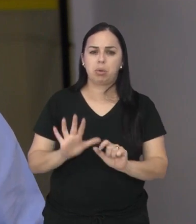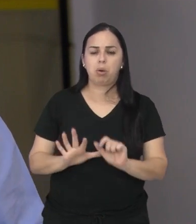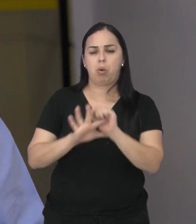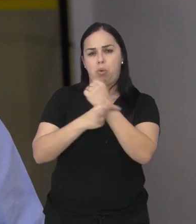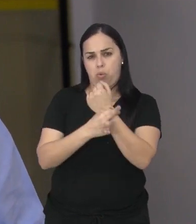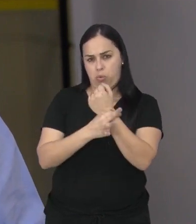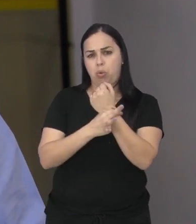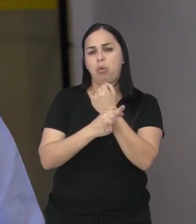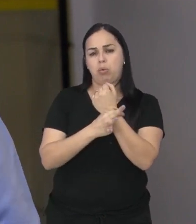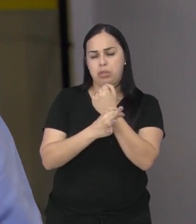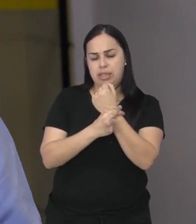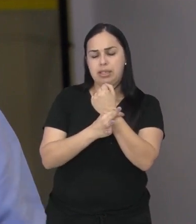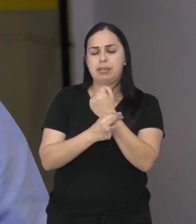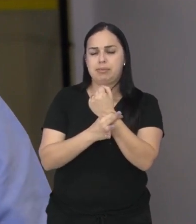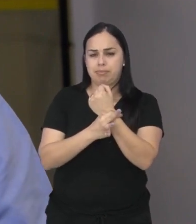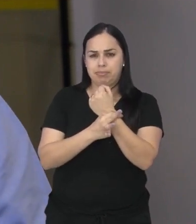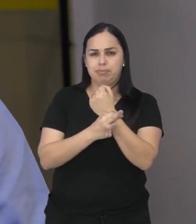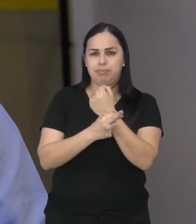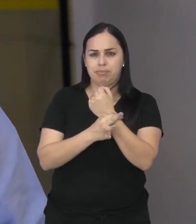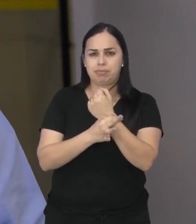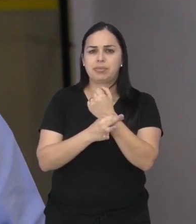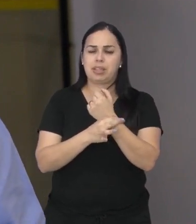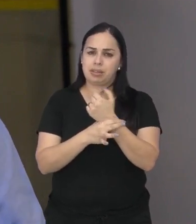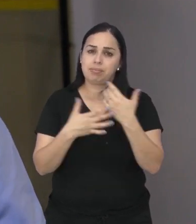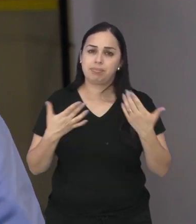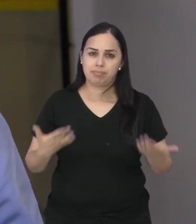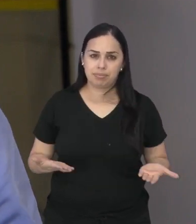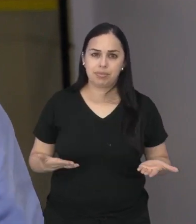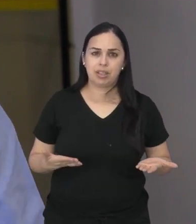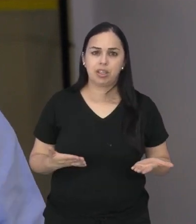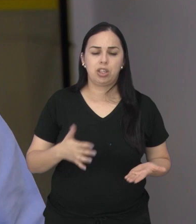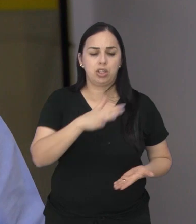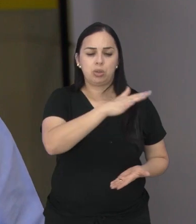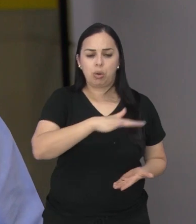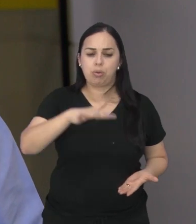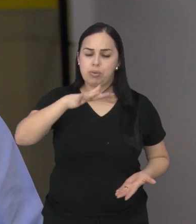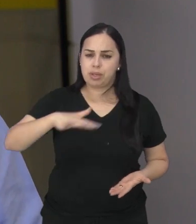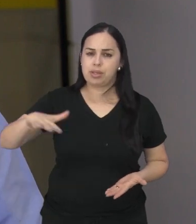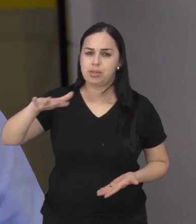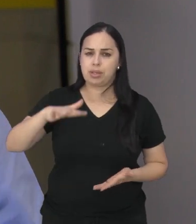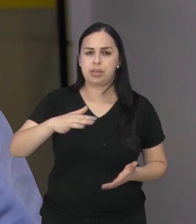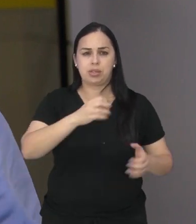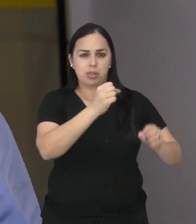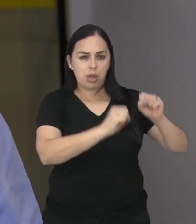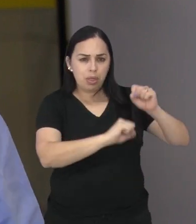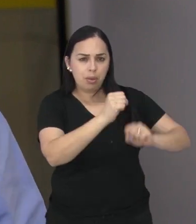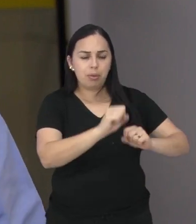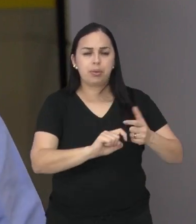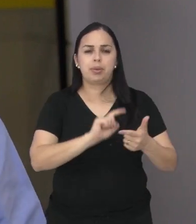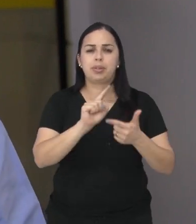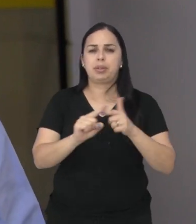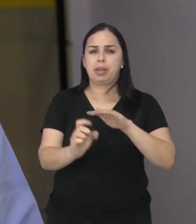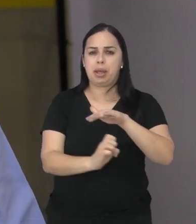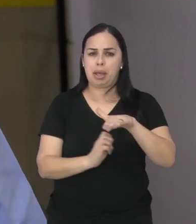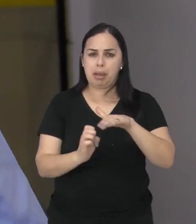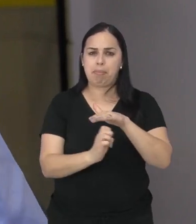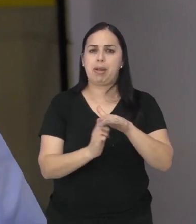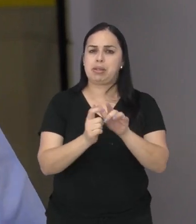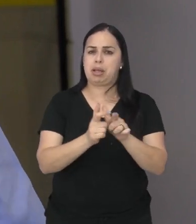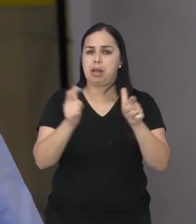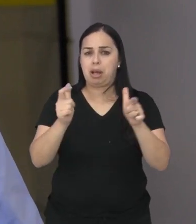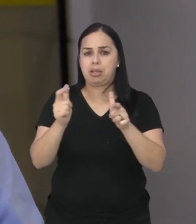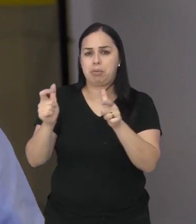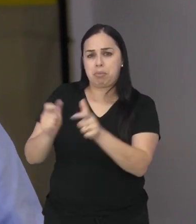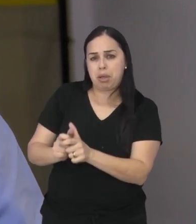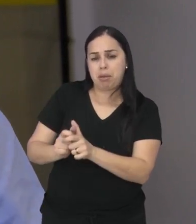relação aí à prevenção ao serviço, enfim, todos os setores aí de indústria, empresas